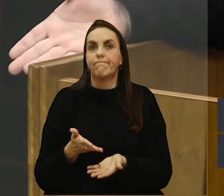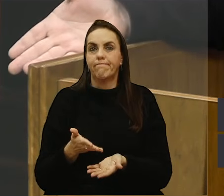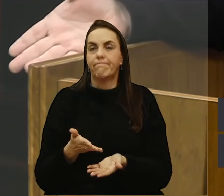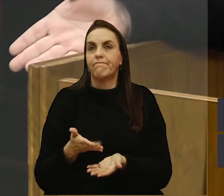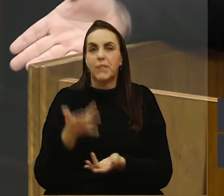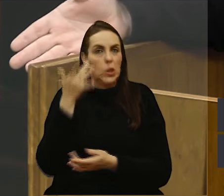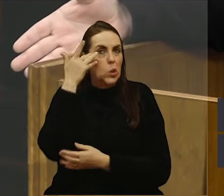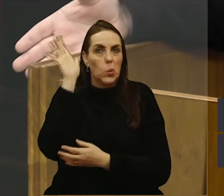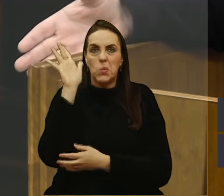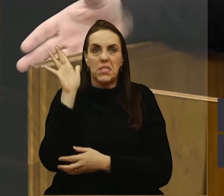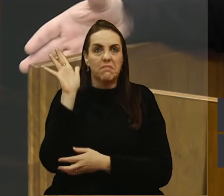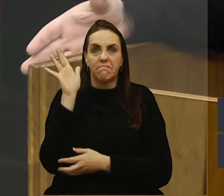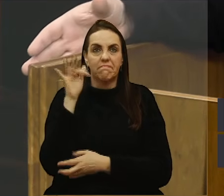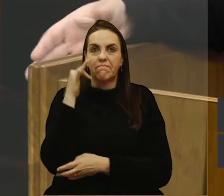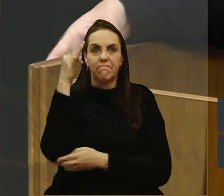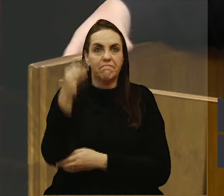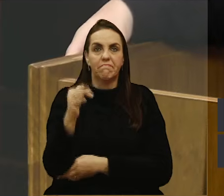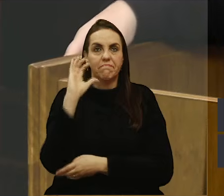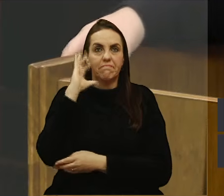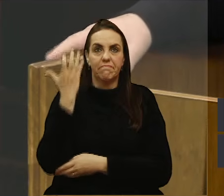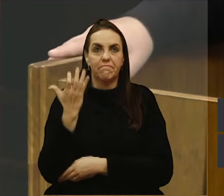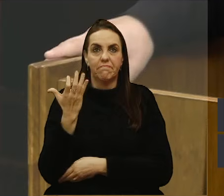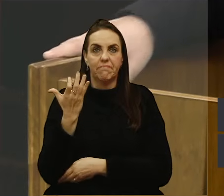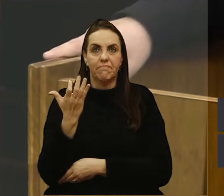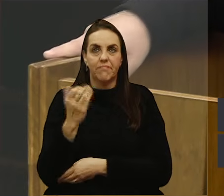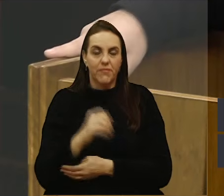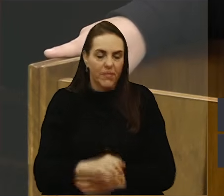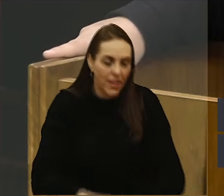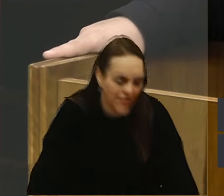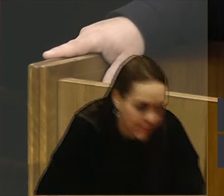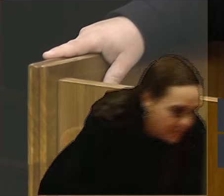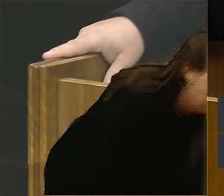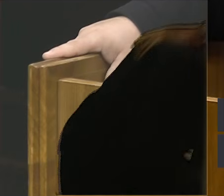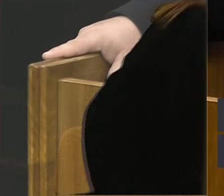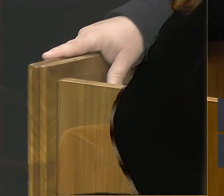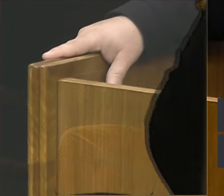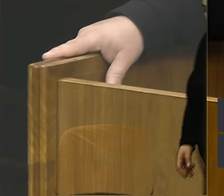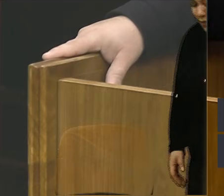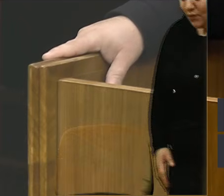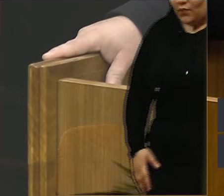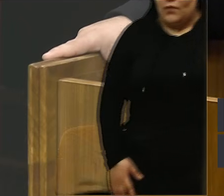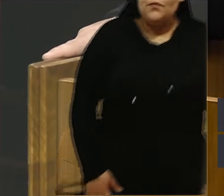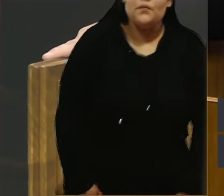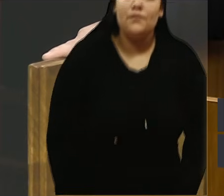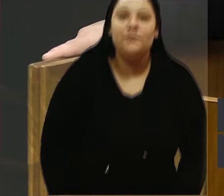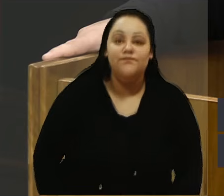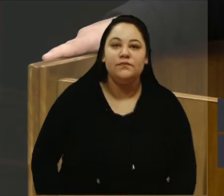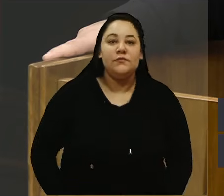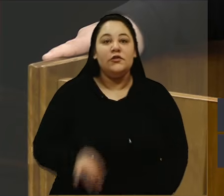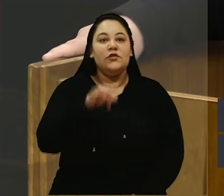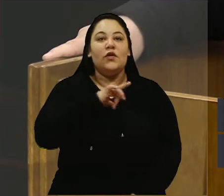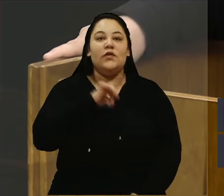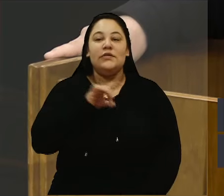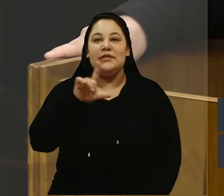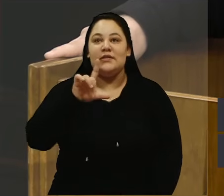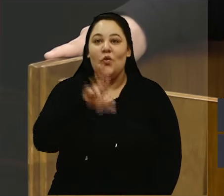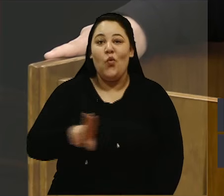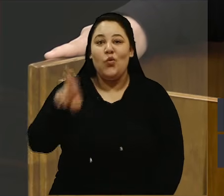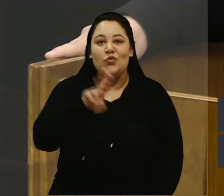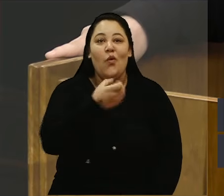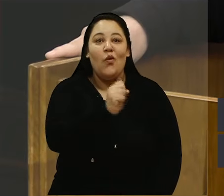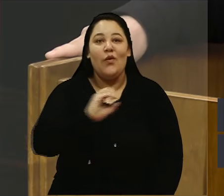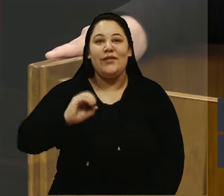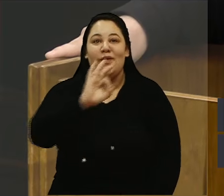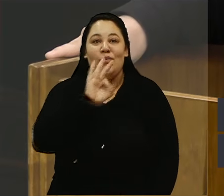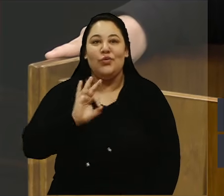não sei aonde vai parar. Nós estamos com cerca de 80% das UPAs sendo frequentadas